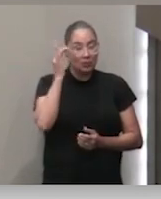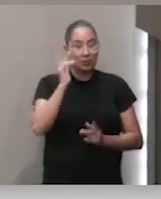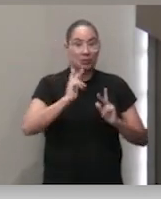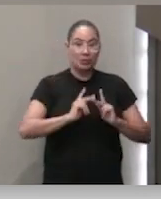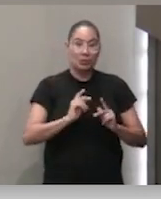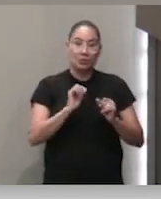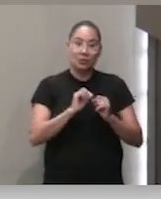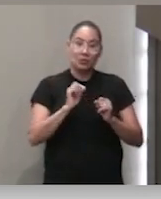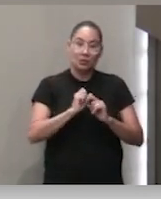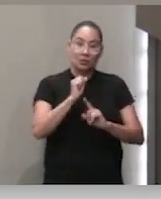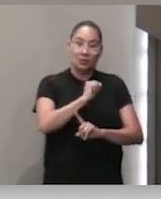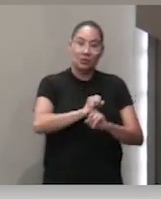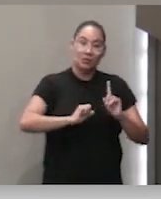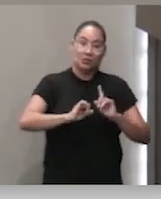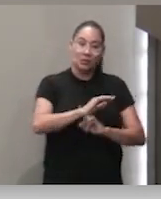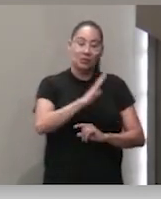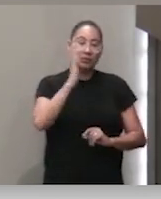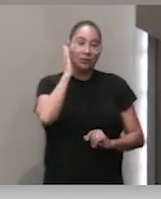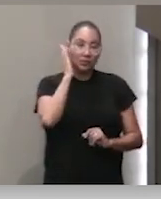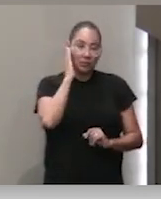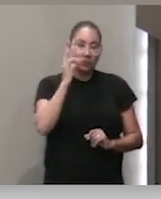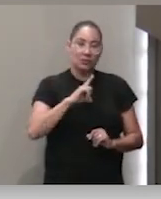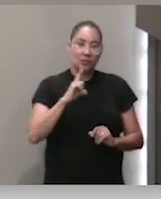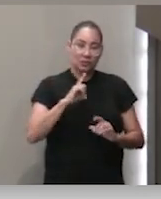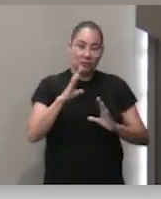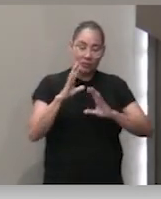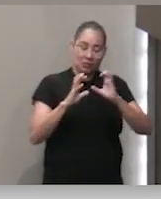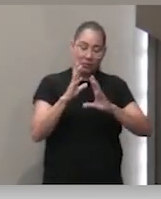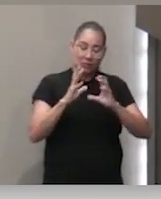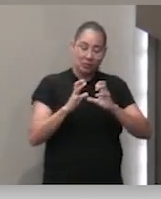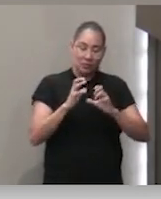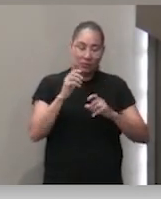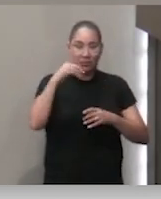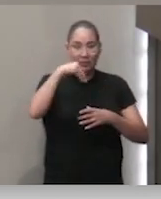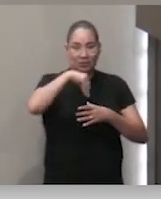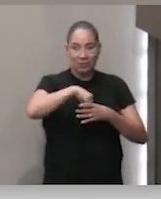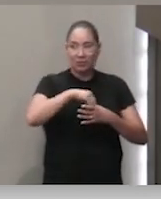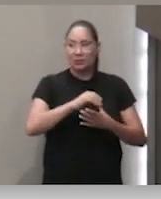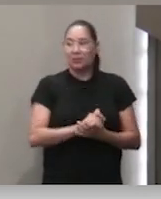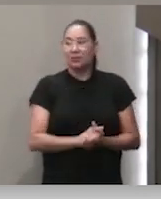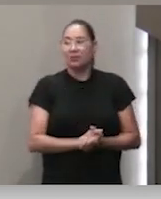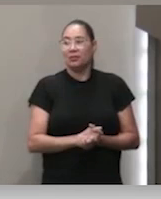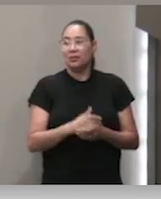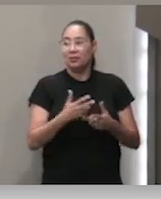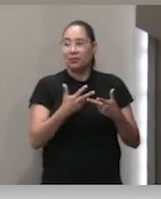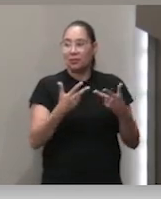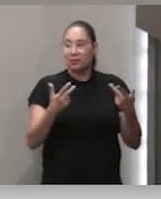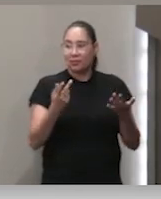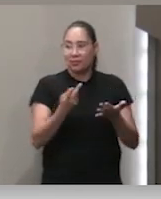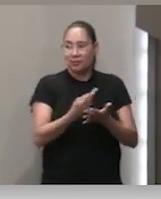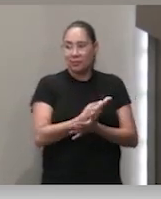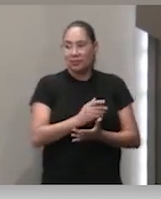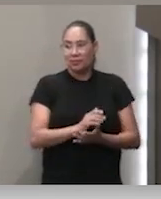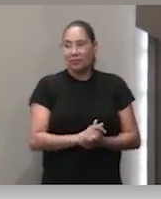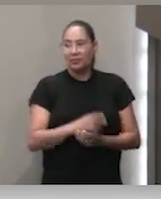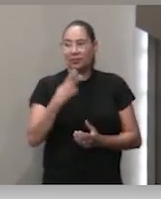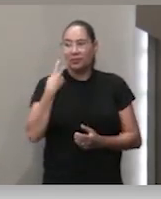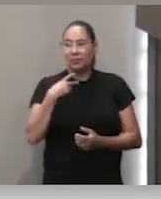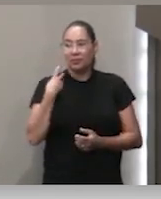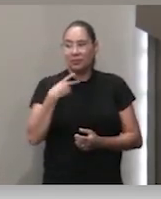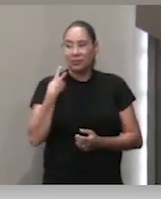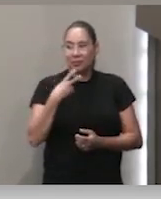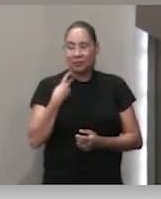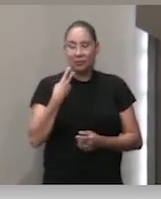nossa sociedade lá ela saiba que existe uma briga grande aqui para que as coisas aconteçam. Tanto um vereador da oposição como da